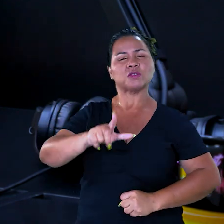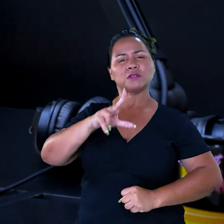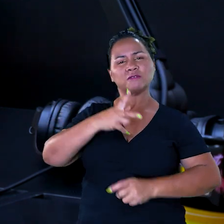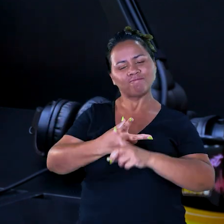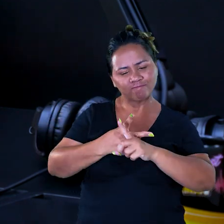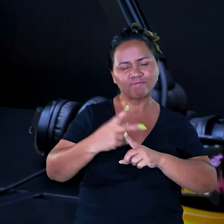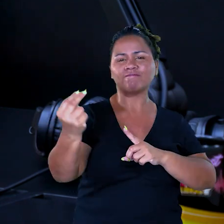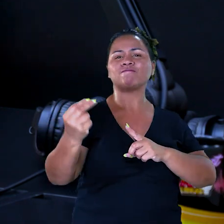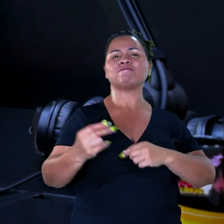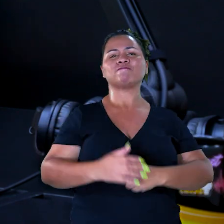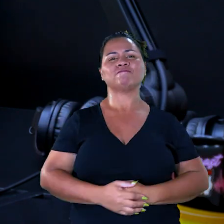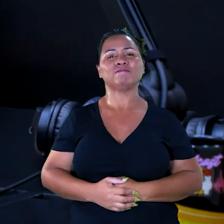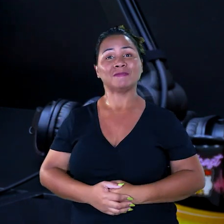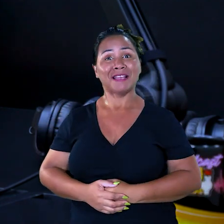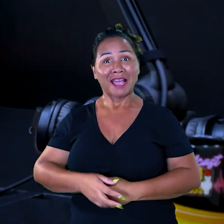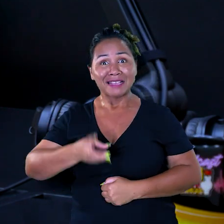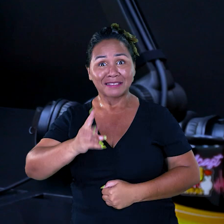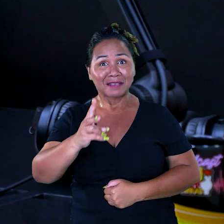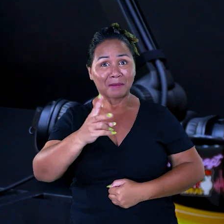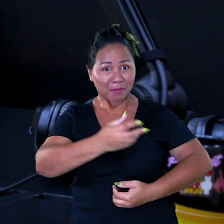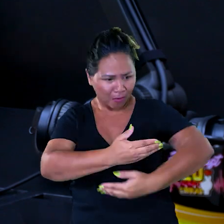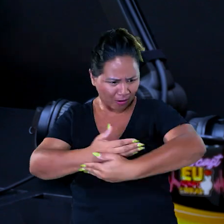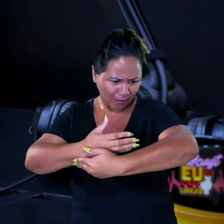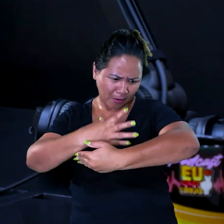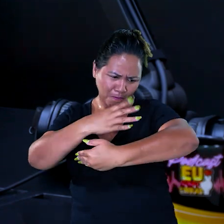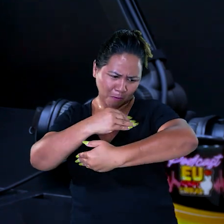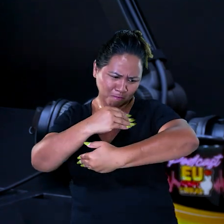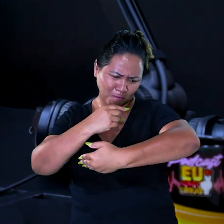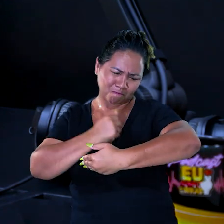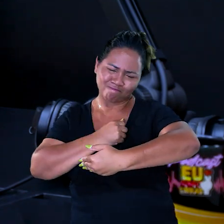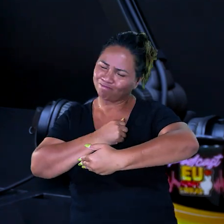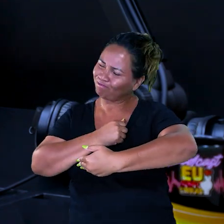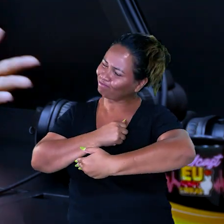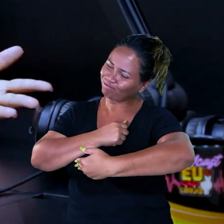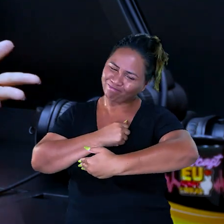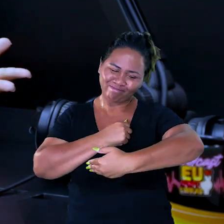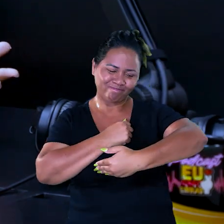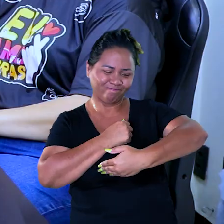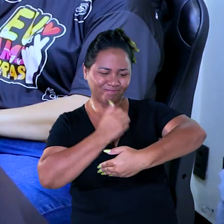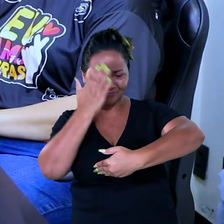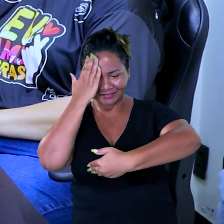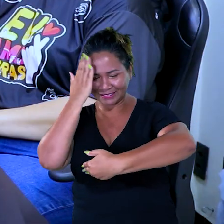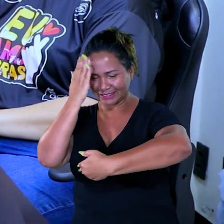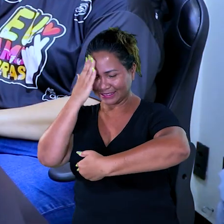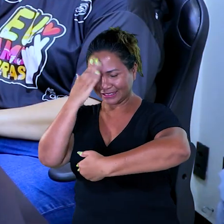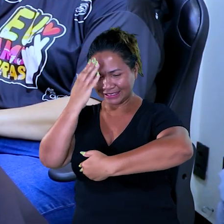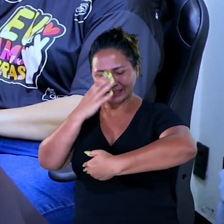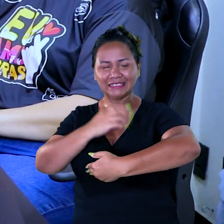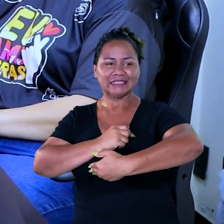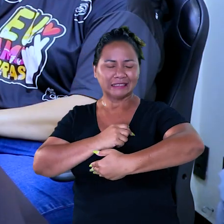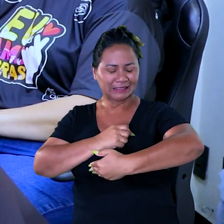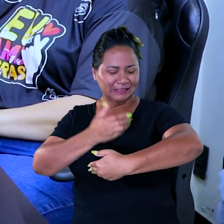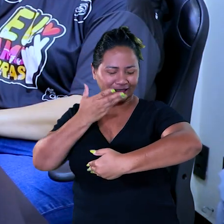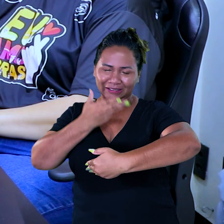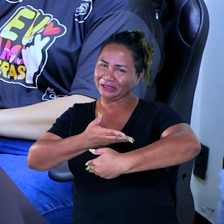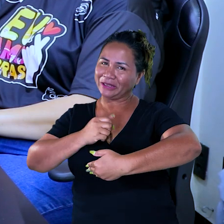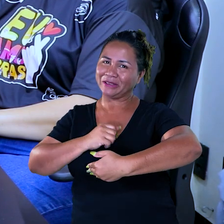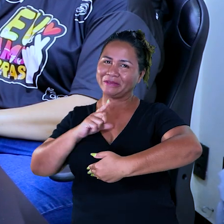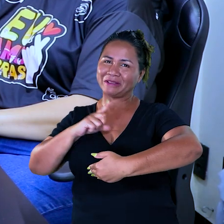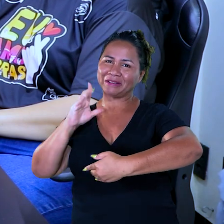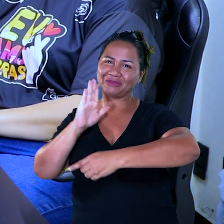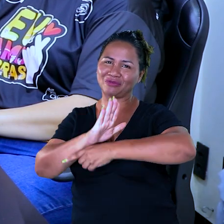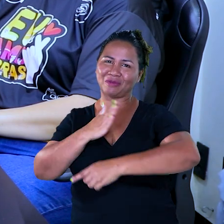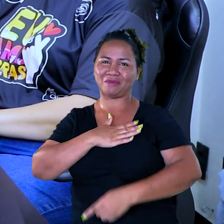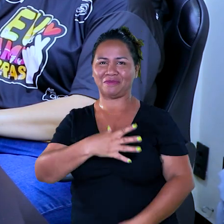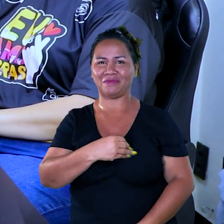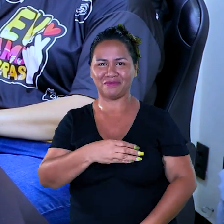eu preciso vencer, eu preciso sair disso aqui. E foi me dando mais força. Também na área da Libras, né? Porque eu tive uma época que eu fiquei desempregada. Sim.